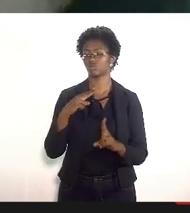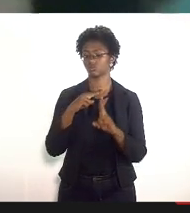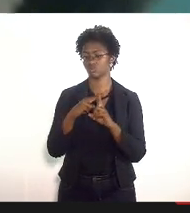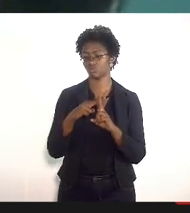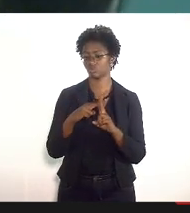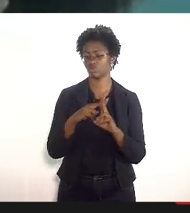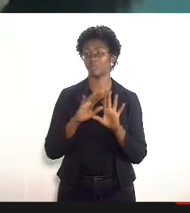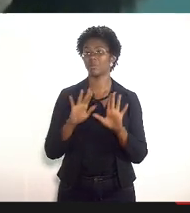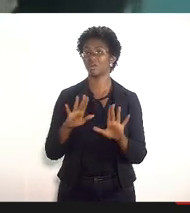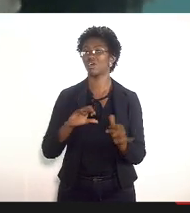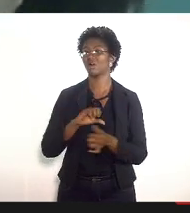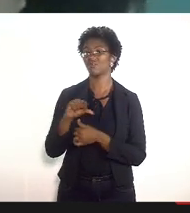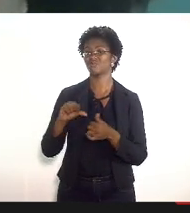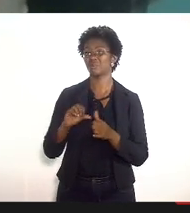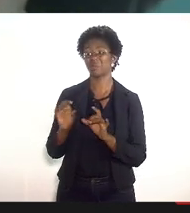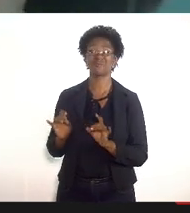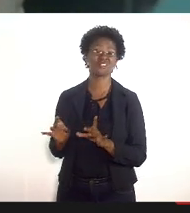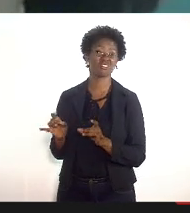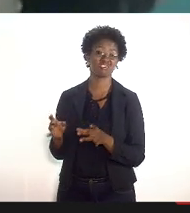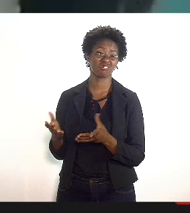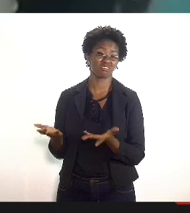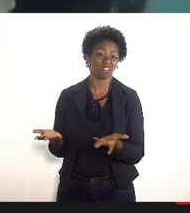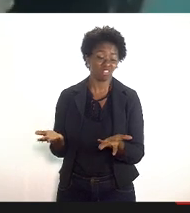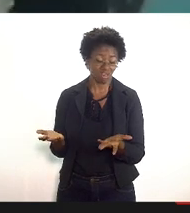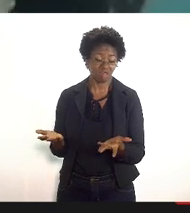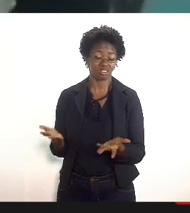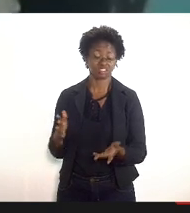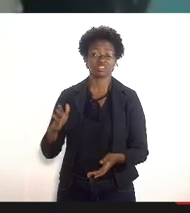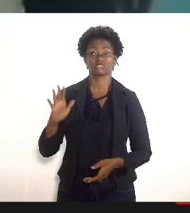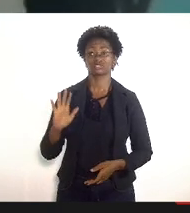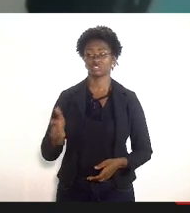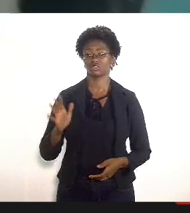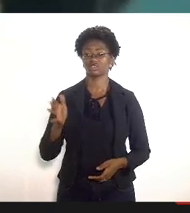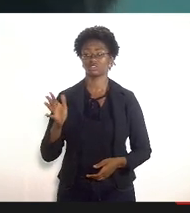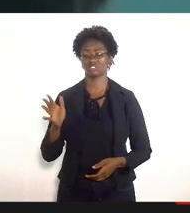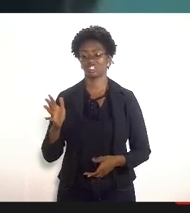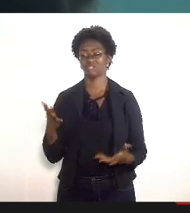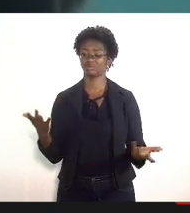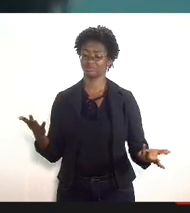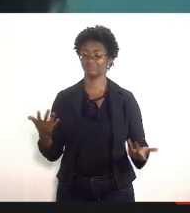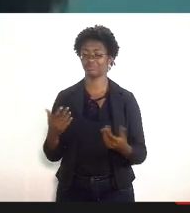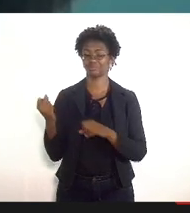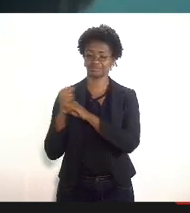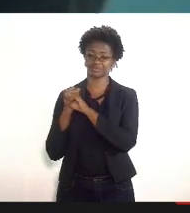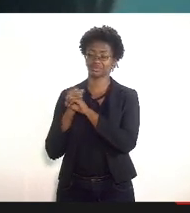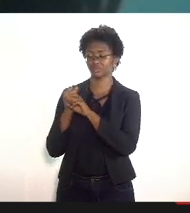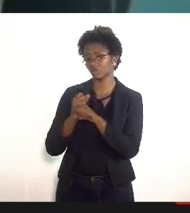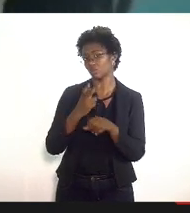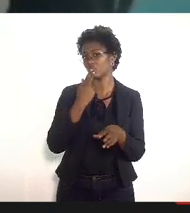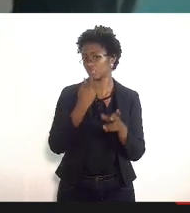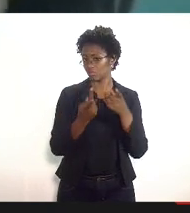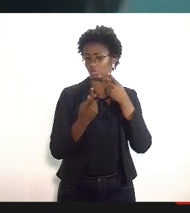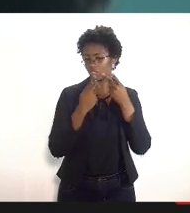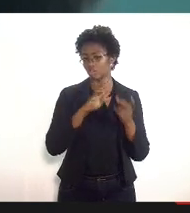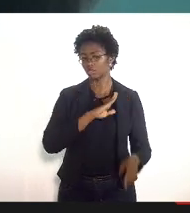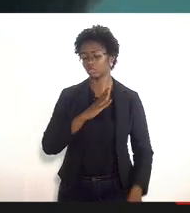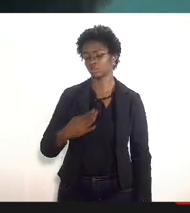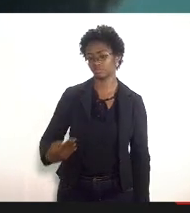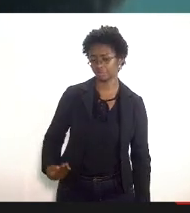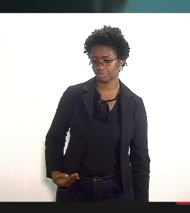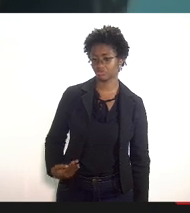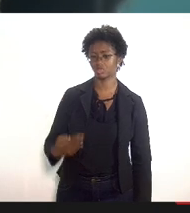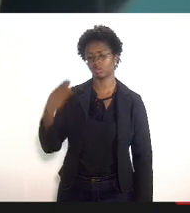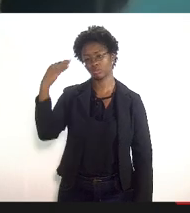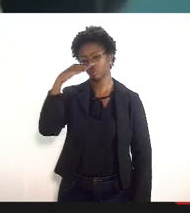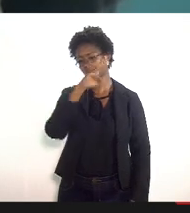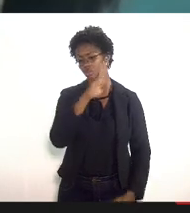o SUS a partir da privatização, já é, né, quer dizer, uma ameaça que a gente tem há algum tempo. O governo, né,